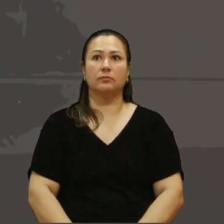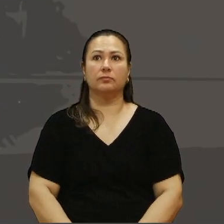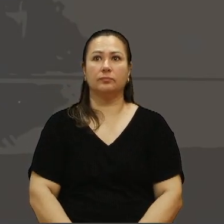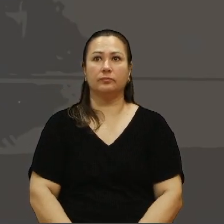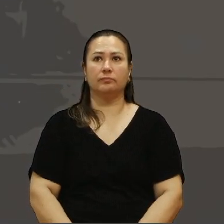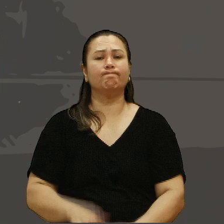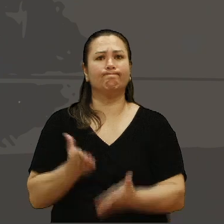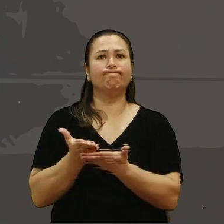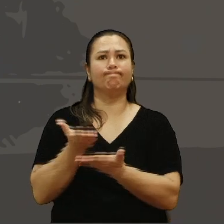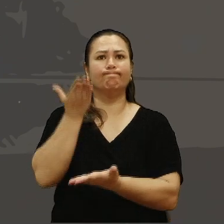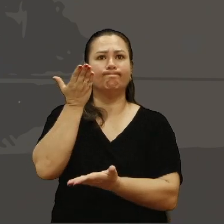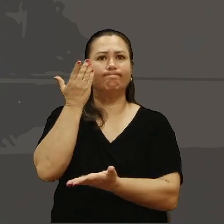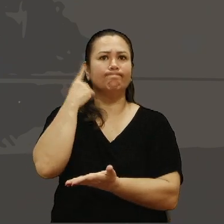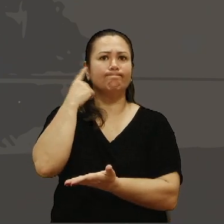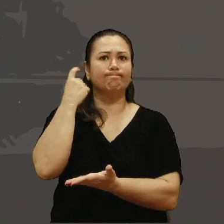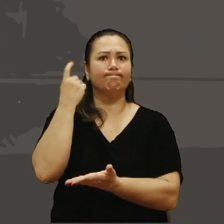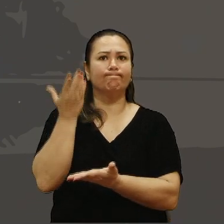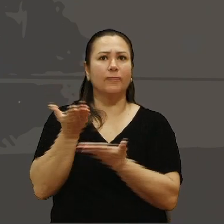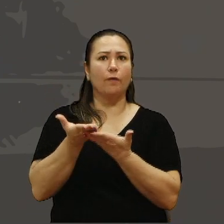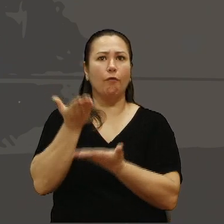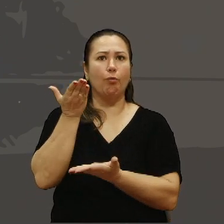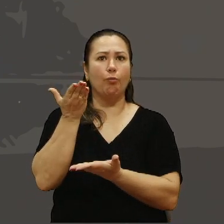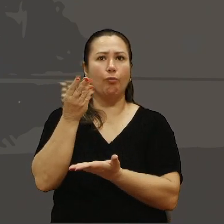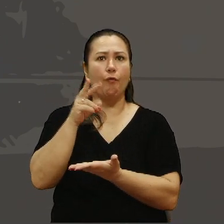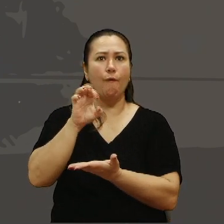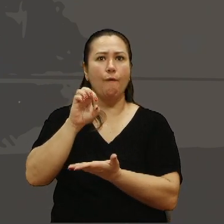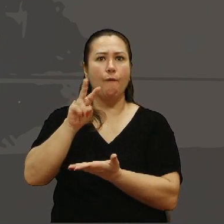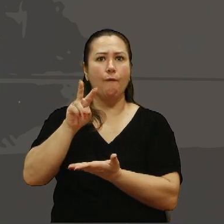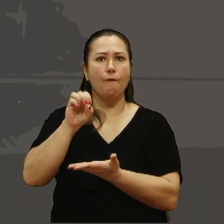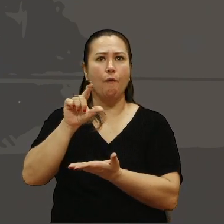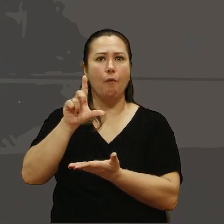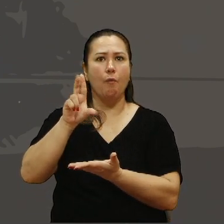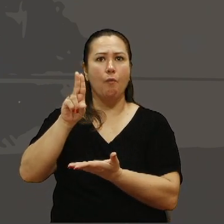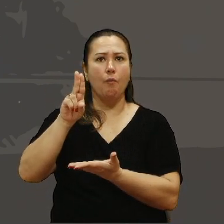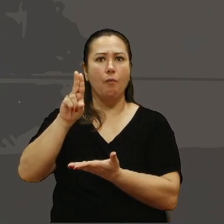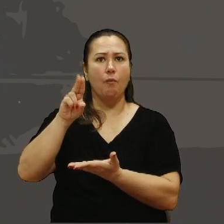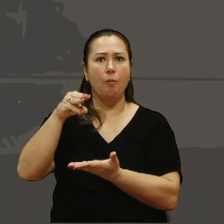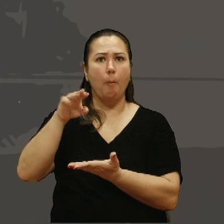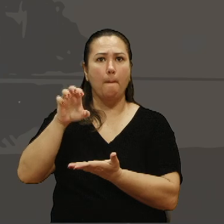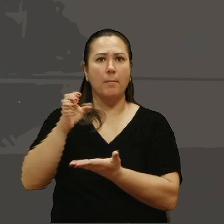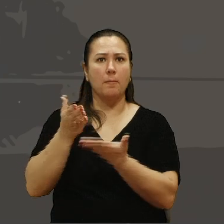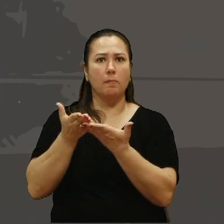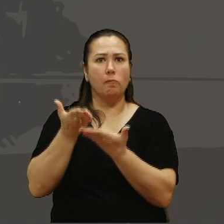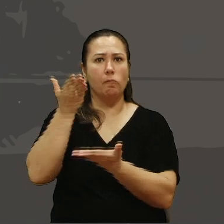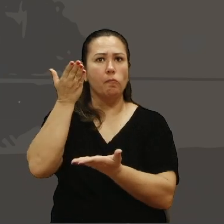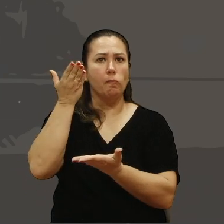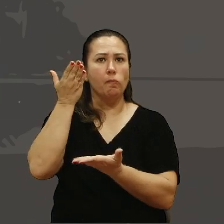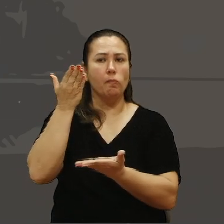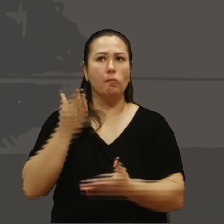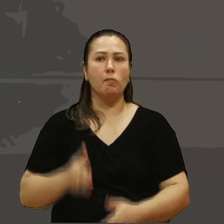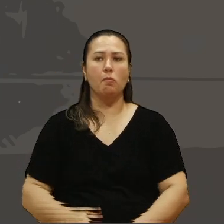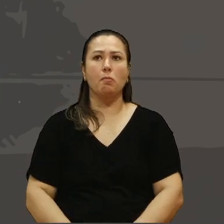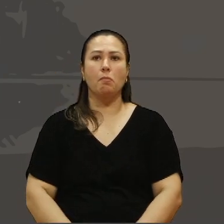Aumenta o volume, por favor. Volume. Está sem volume, por gentileza. Presidente.